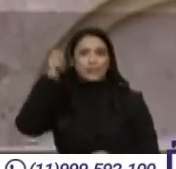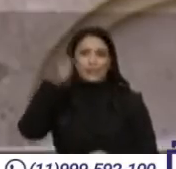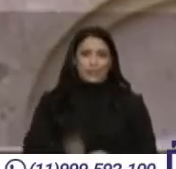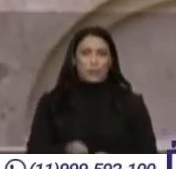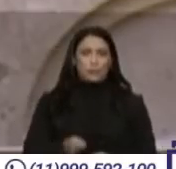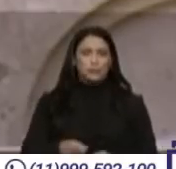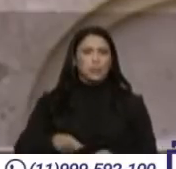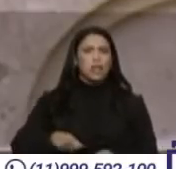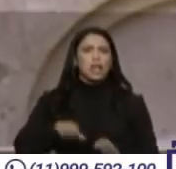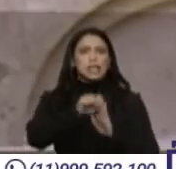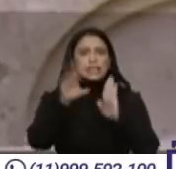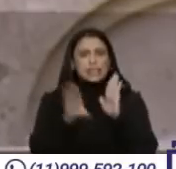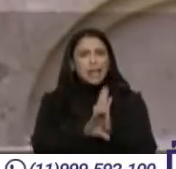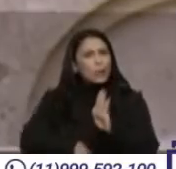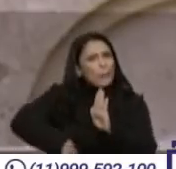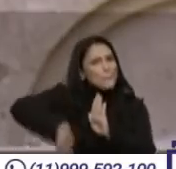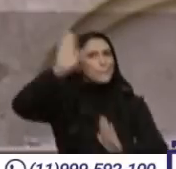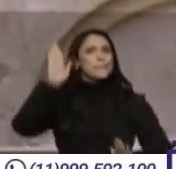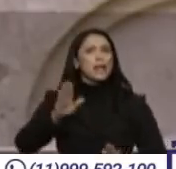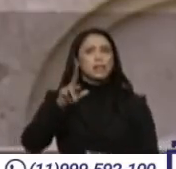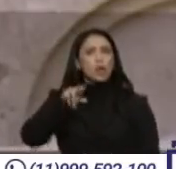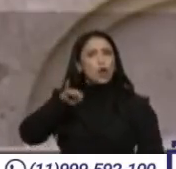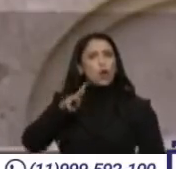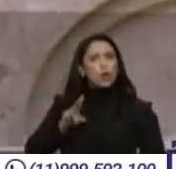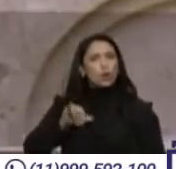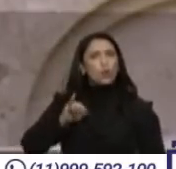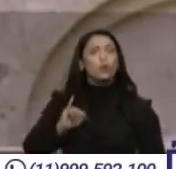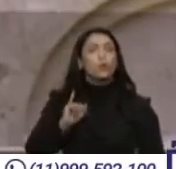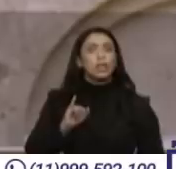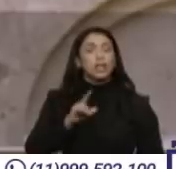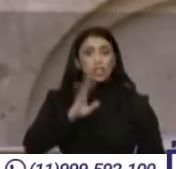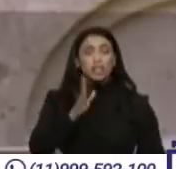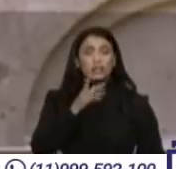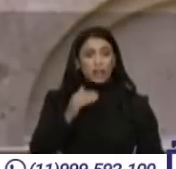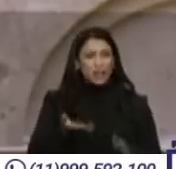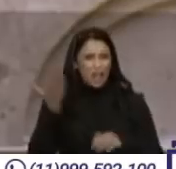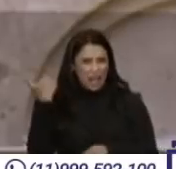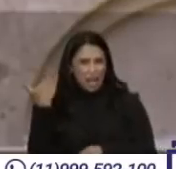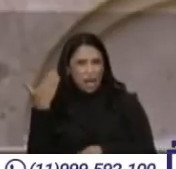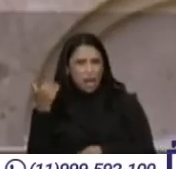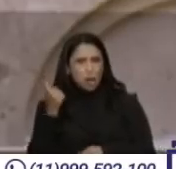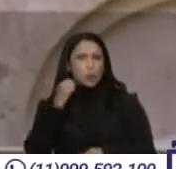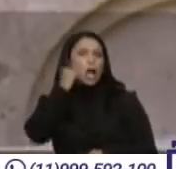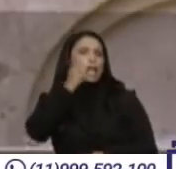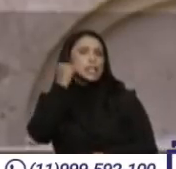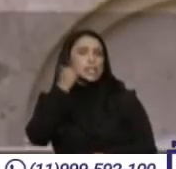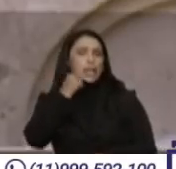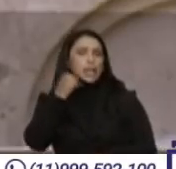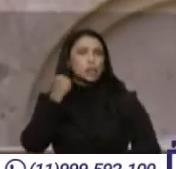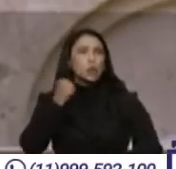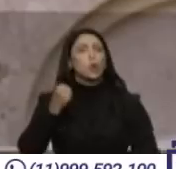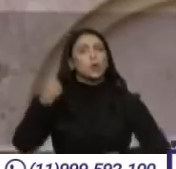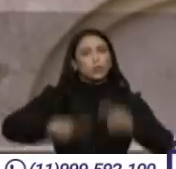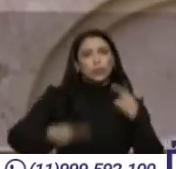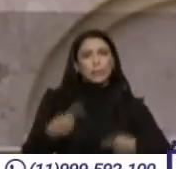mais de um século já o proclamava o grande Rui, como senador da República, em histórico debate parlamentar